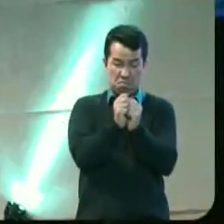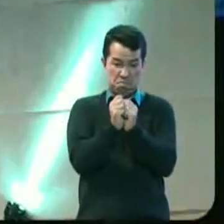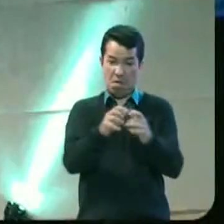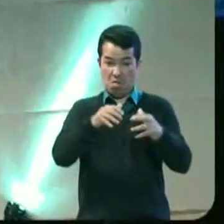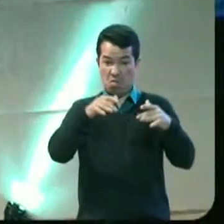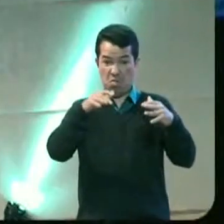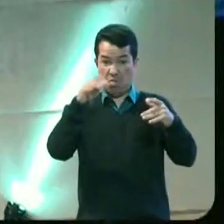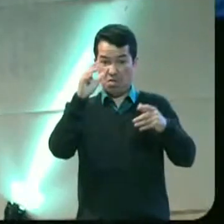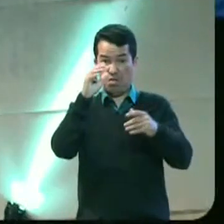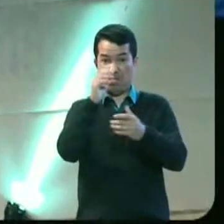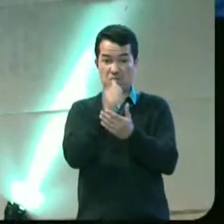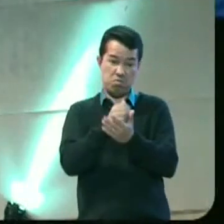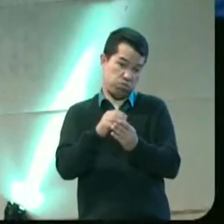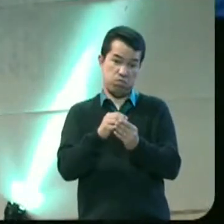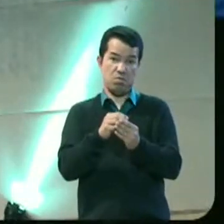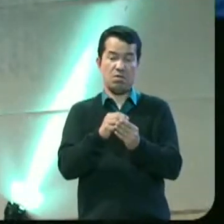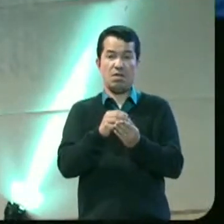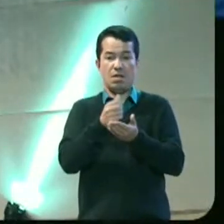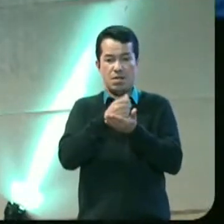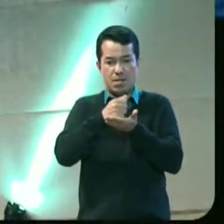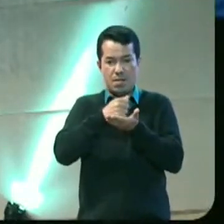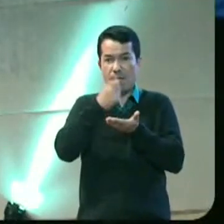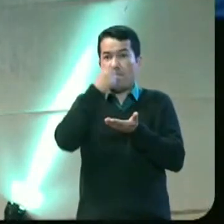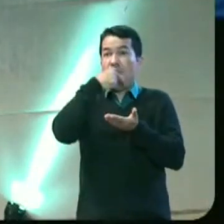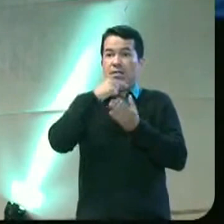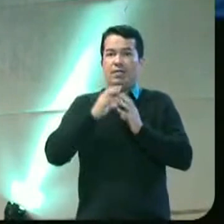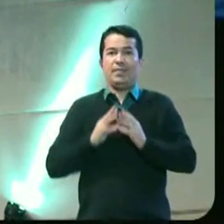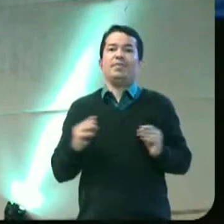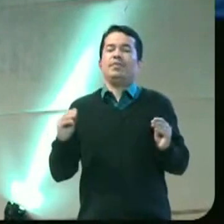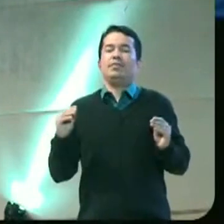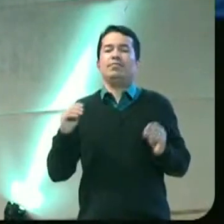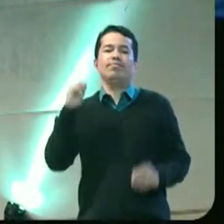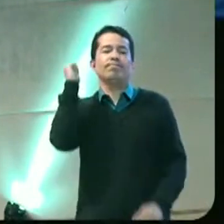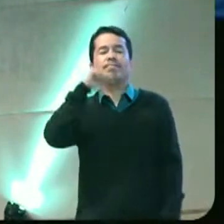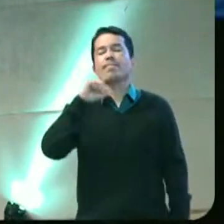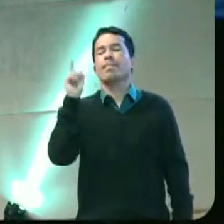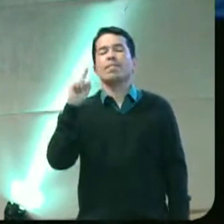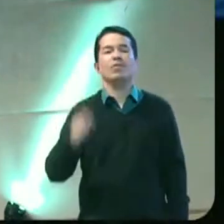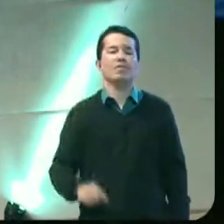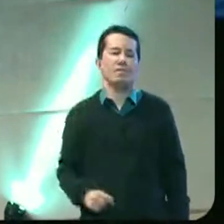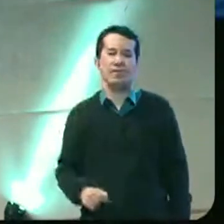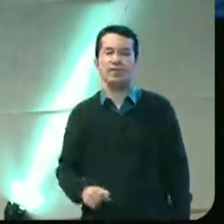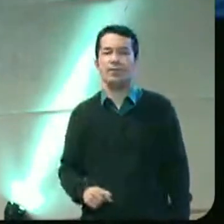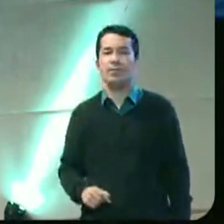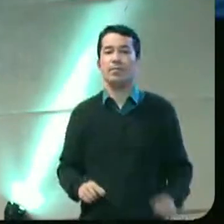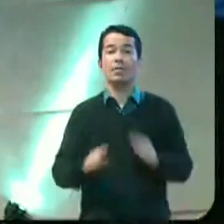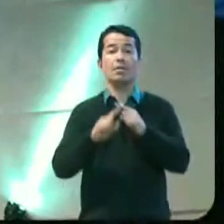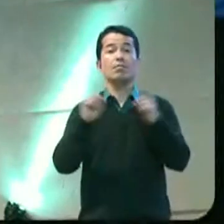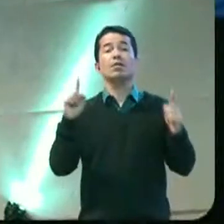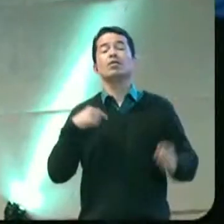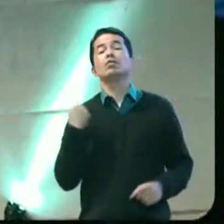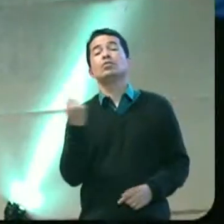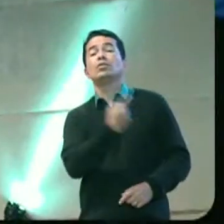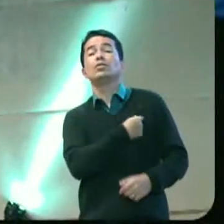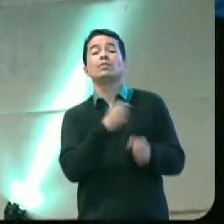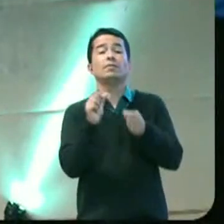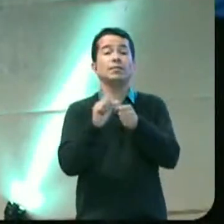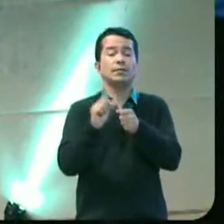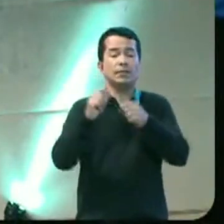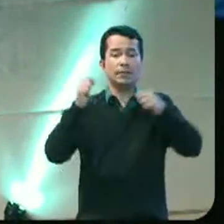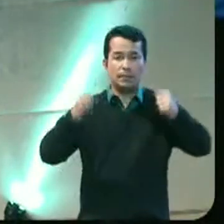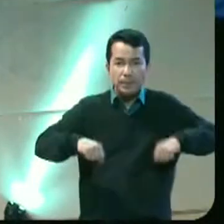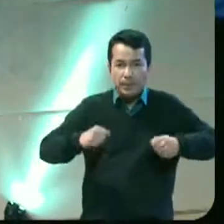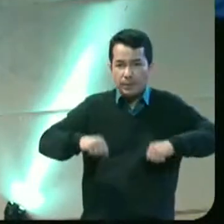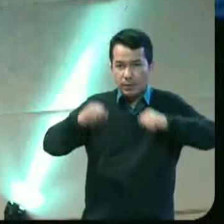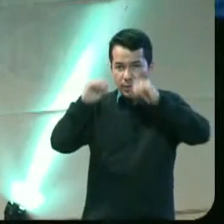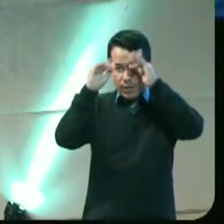tempo que nos é dado? O que você vai fazer? A Bíblia vai dizer que a gente tem que continuar sendo fiel e